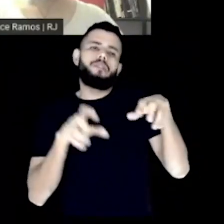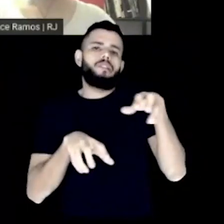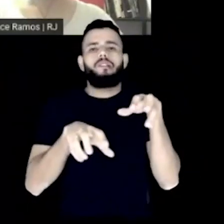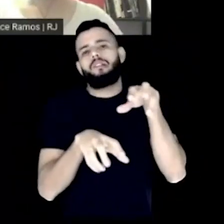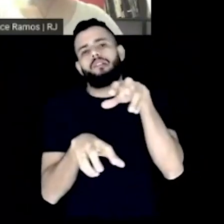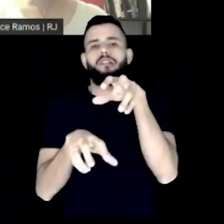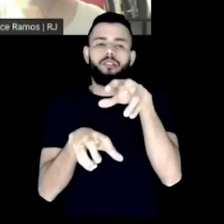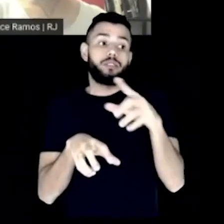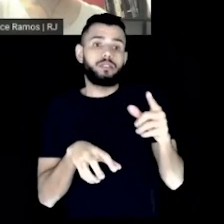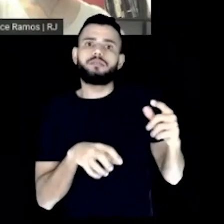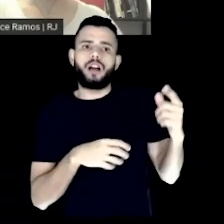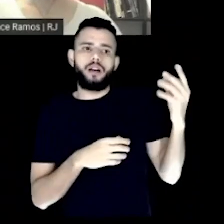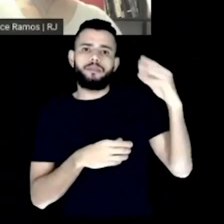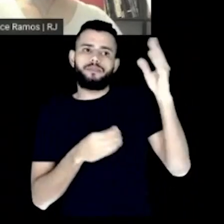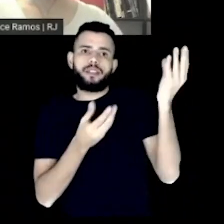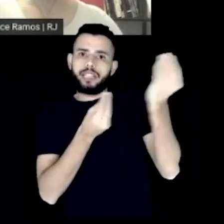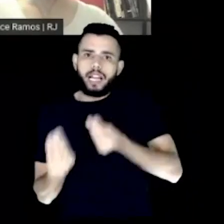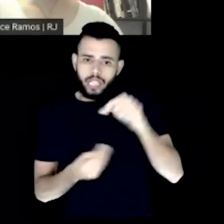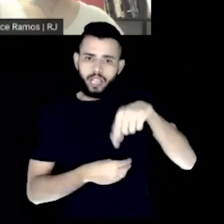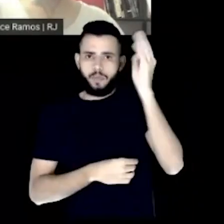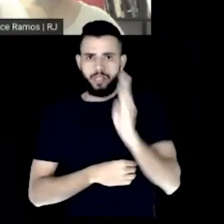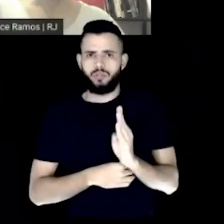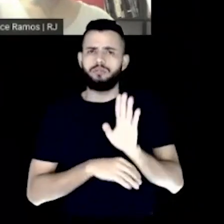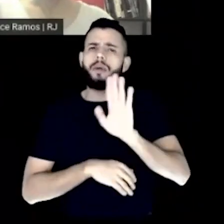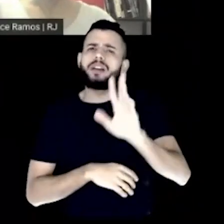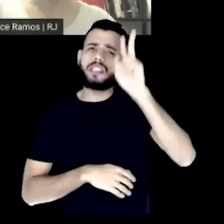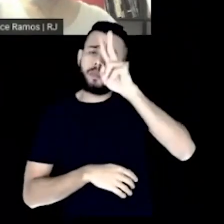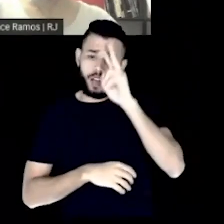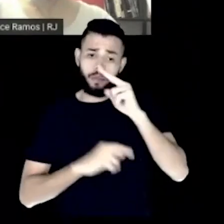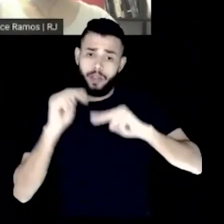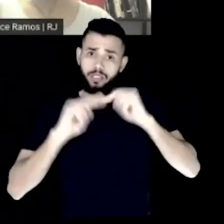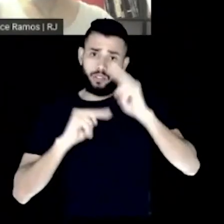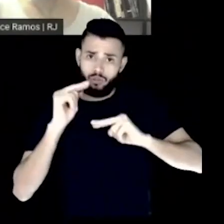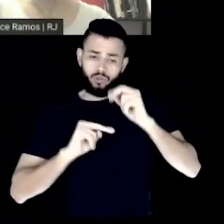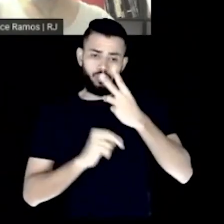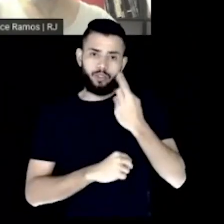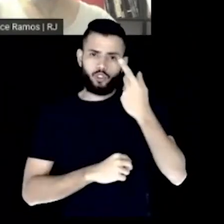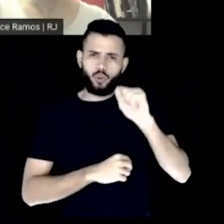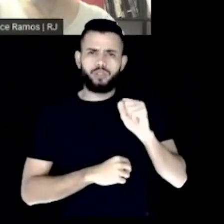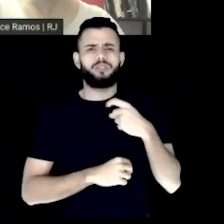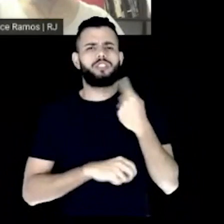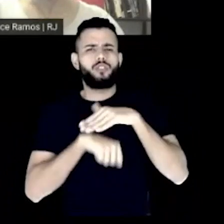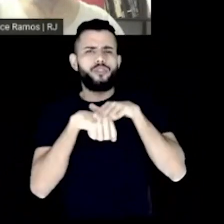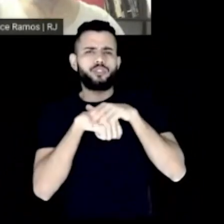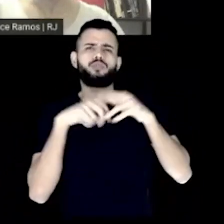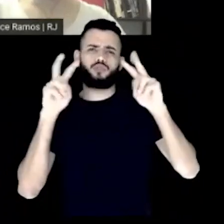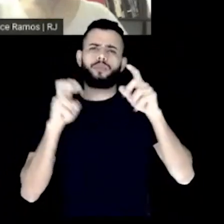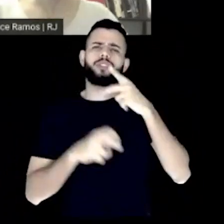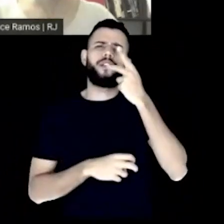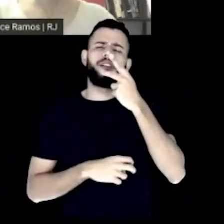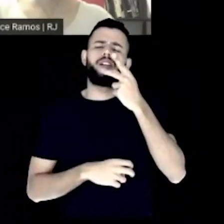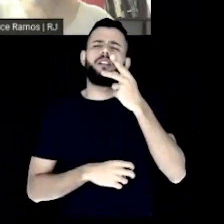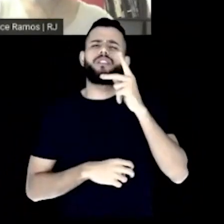zumbi. E só para lembrar, em junho de 2018, que foi quando eu conversei sobre esse projeto, foi antes das eleições, a gente estava no